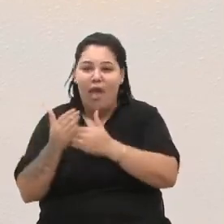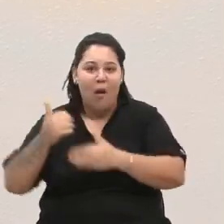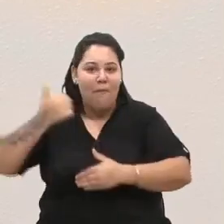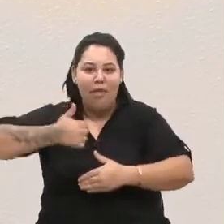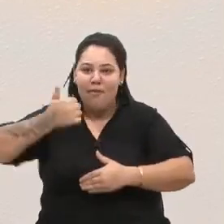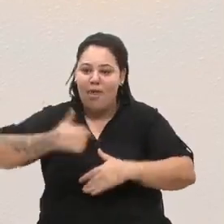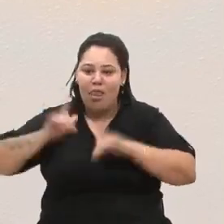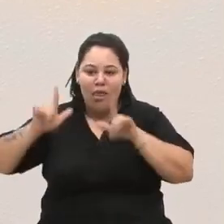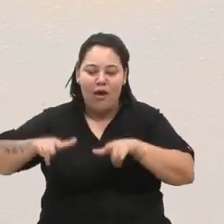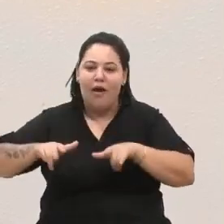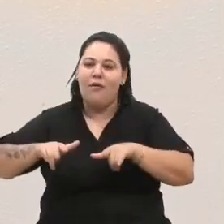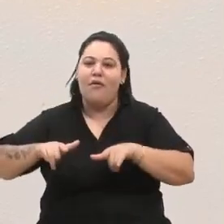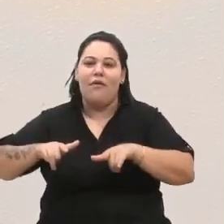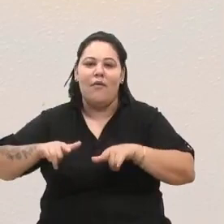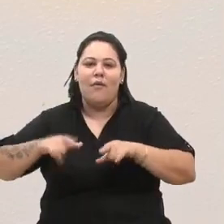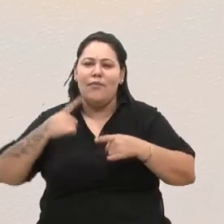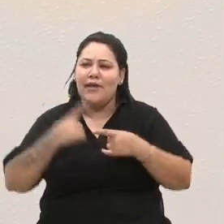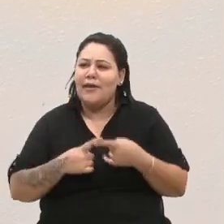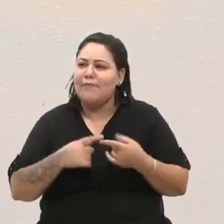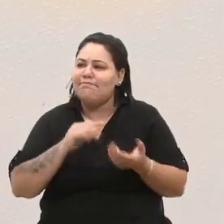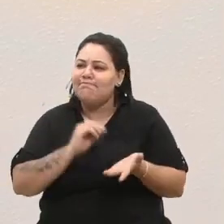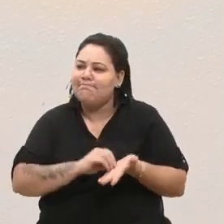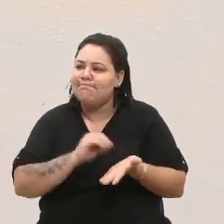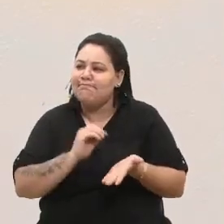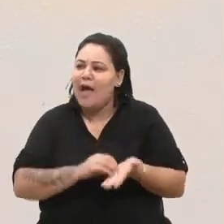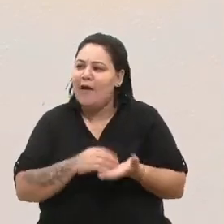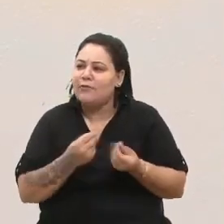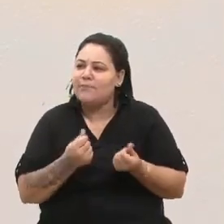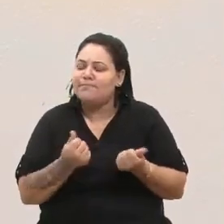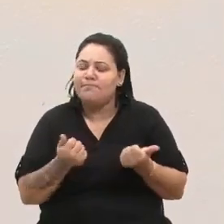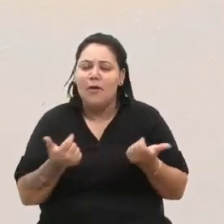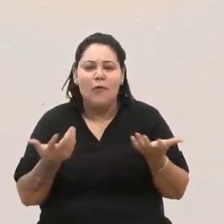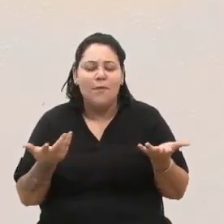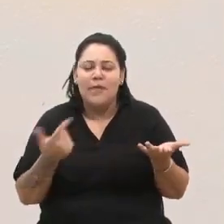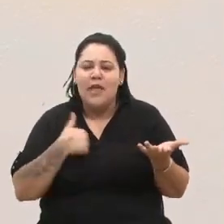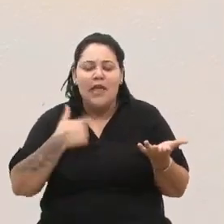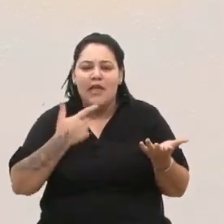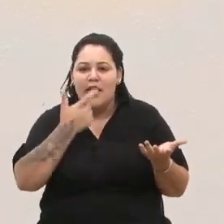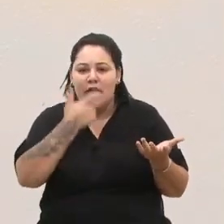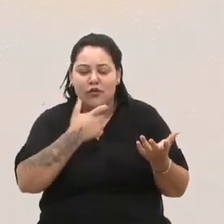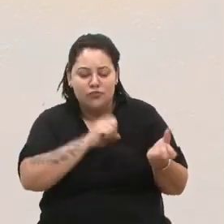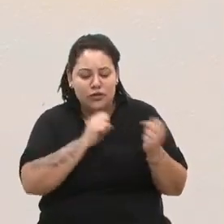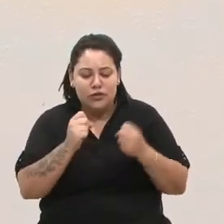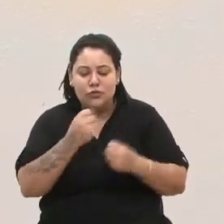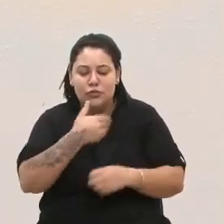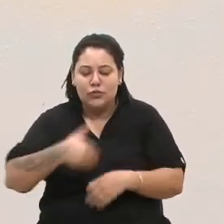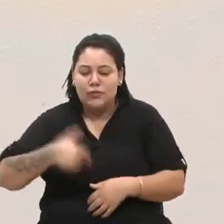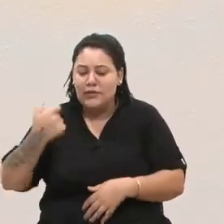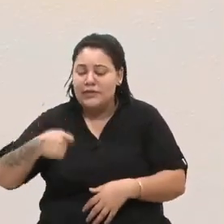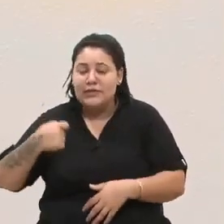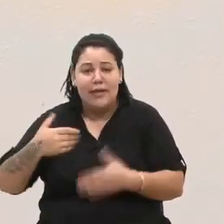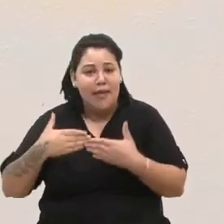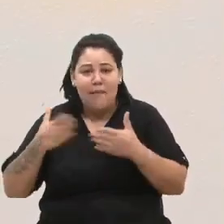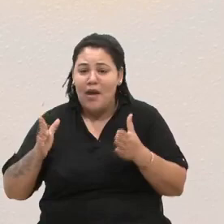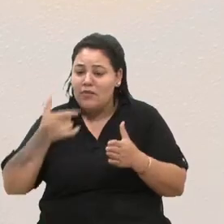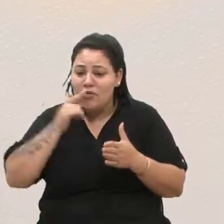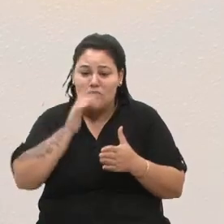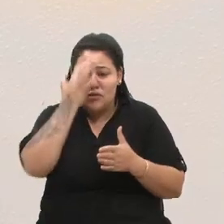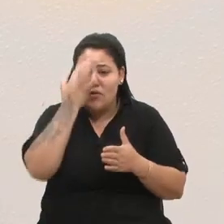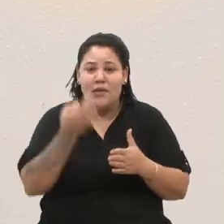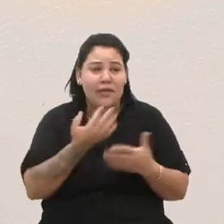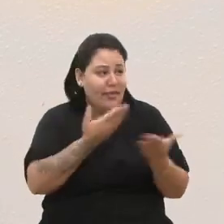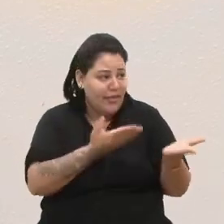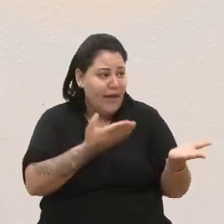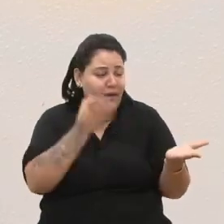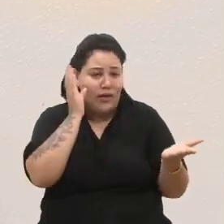alguma coisa. E aqui o poder público, então, tem que estar à disposição para nós podermos entender, né, vereador Cadore, no